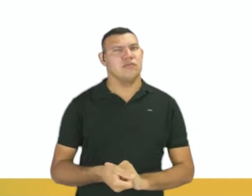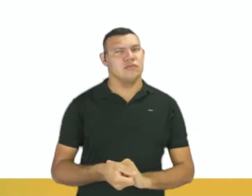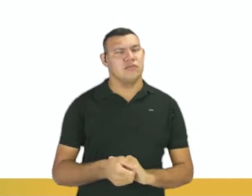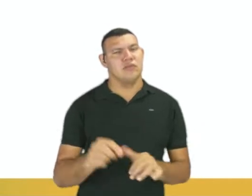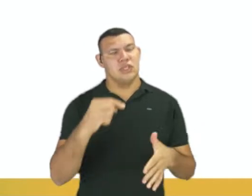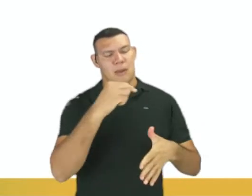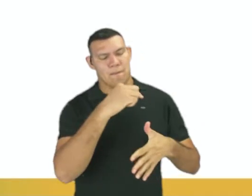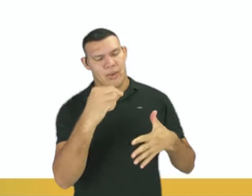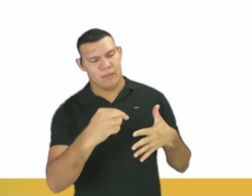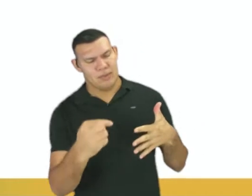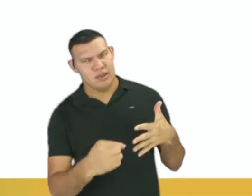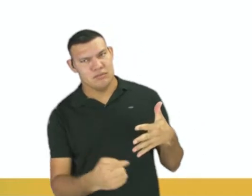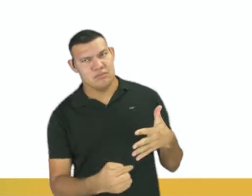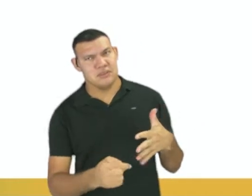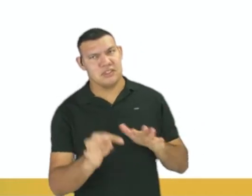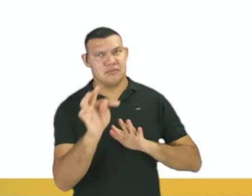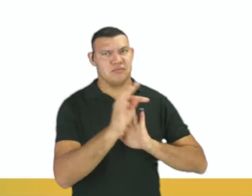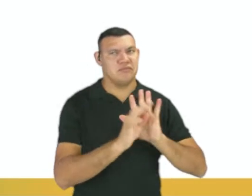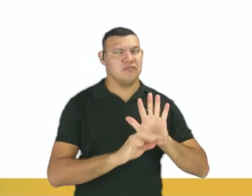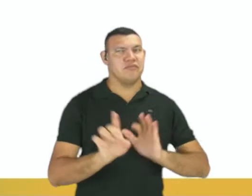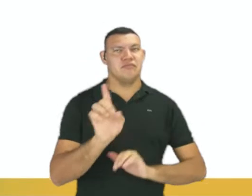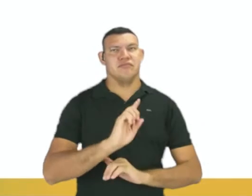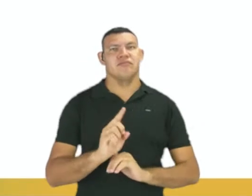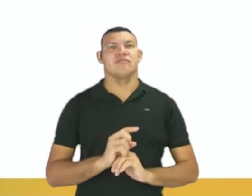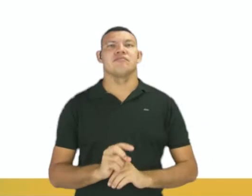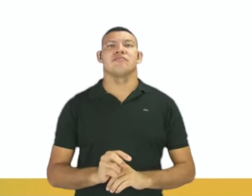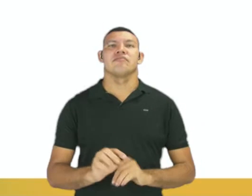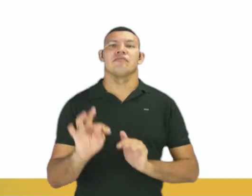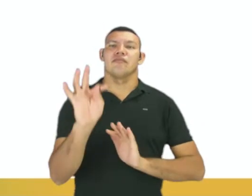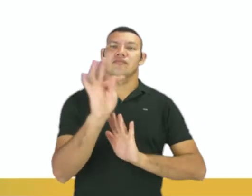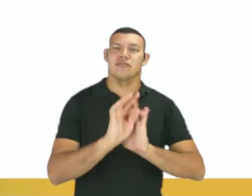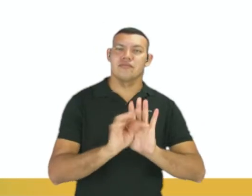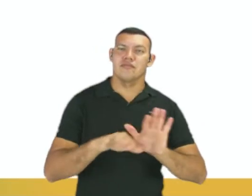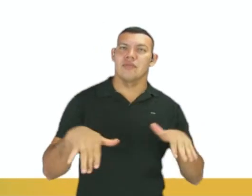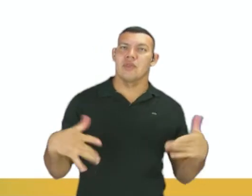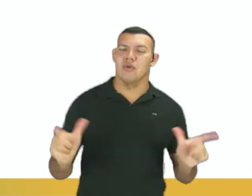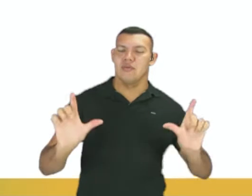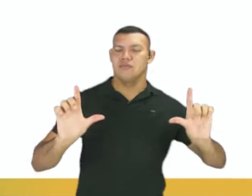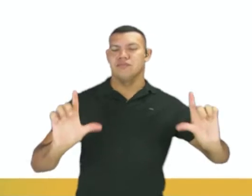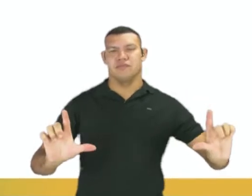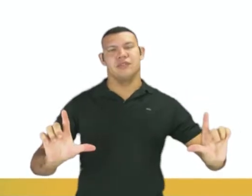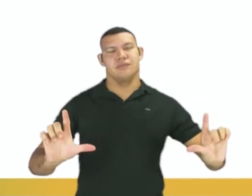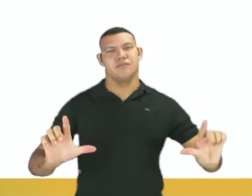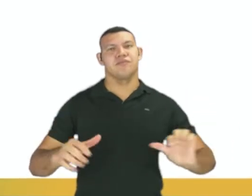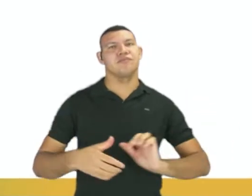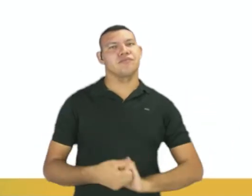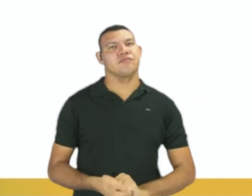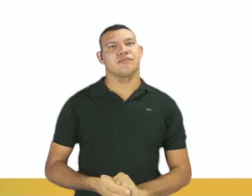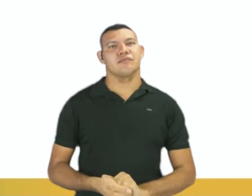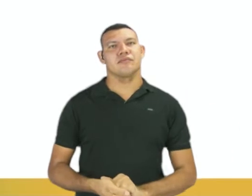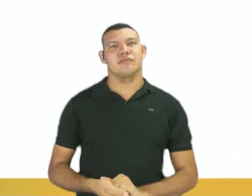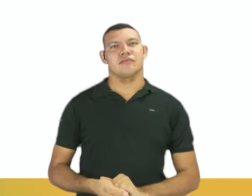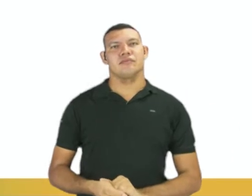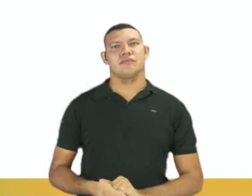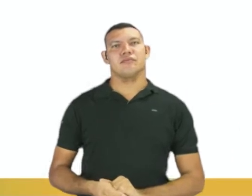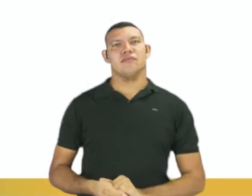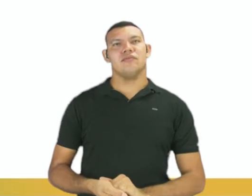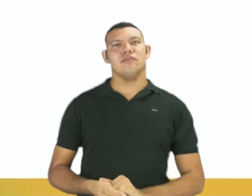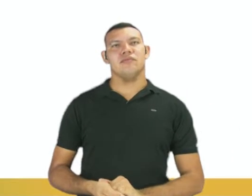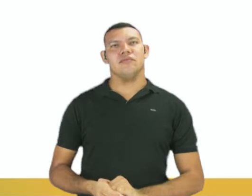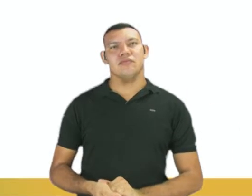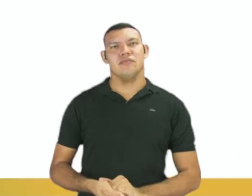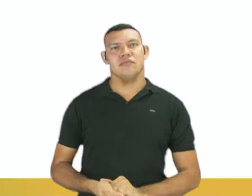elementos não textuais e a elementos textuais no caso da placa tá é E